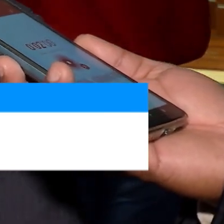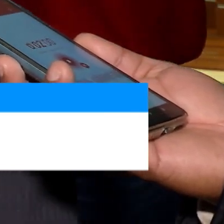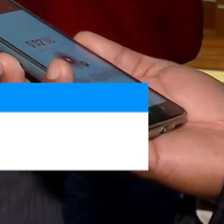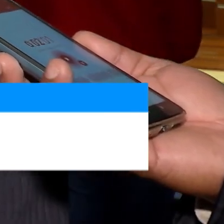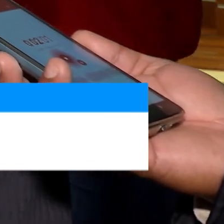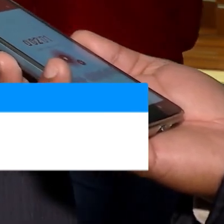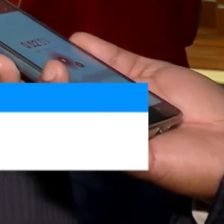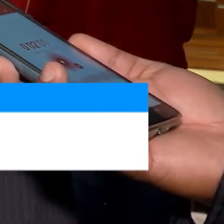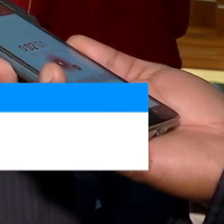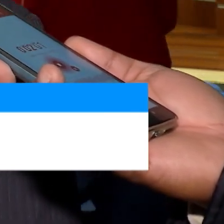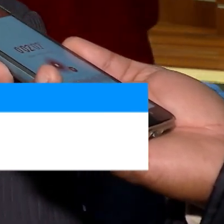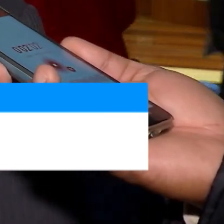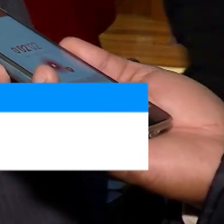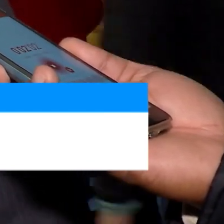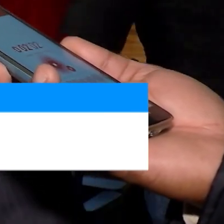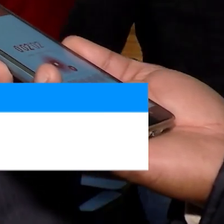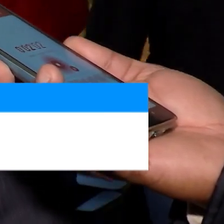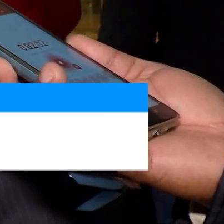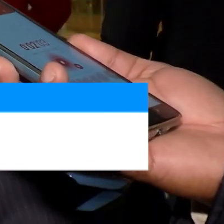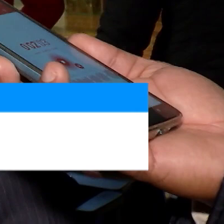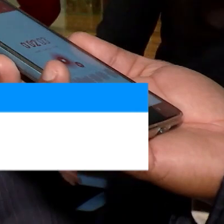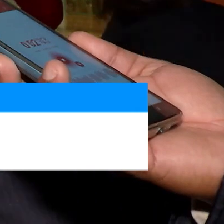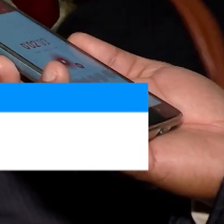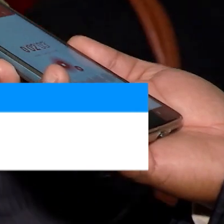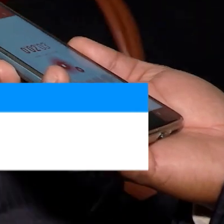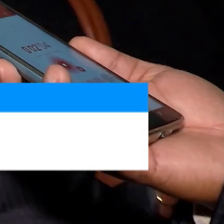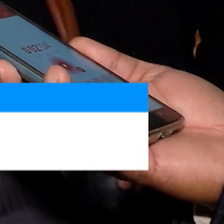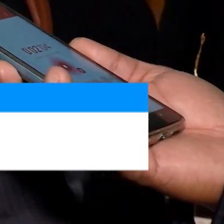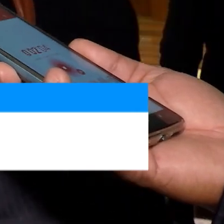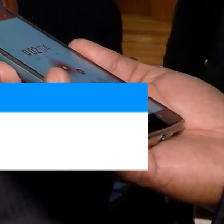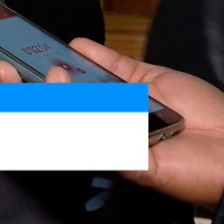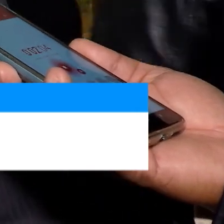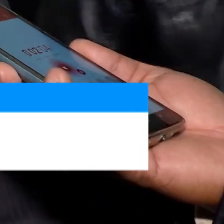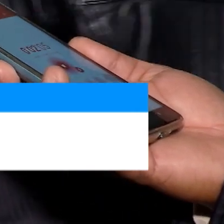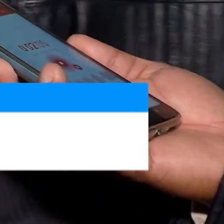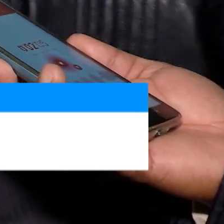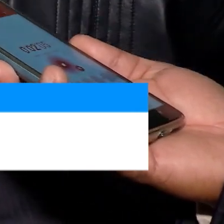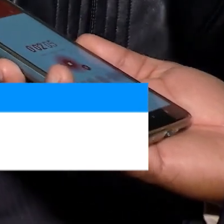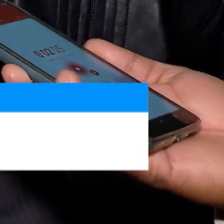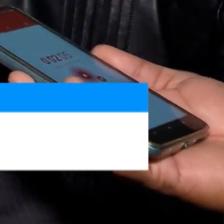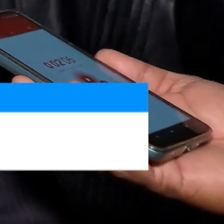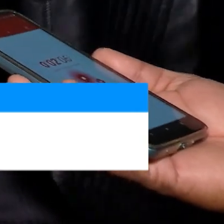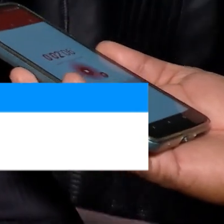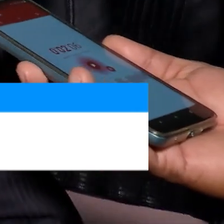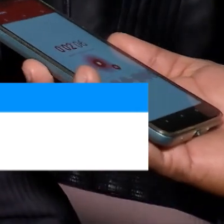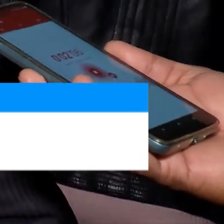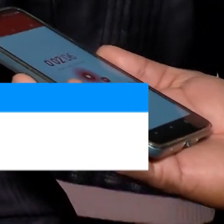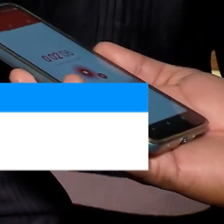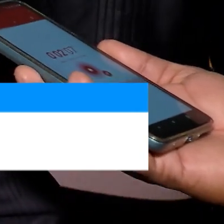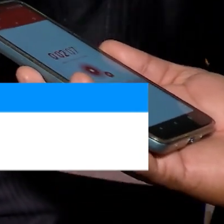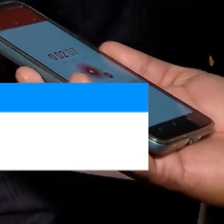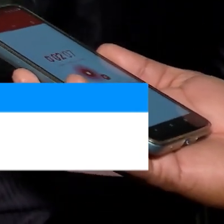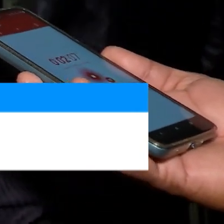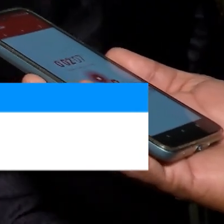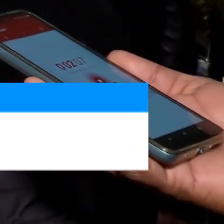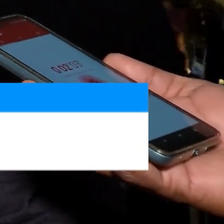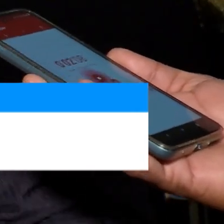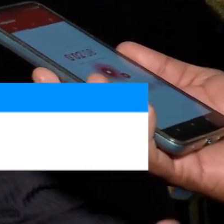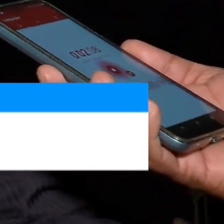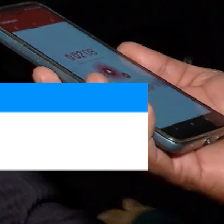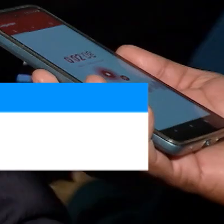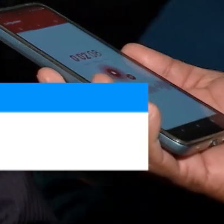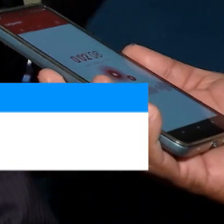horário, em salas diferentes. Então, às vezes um dos participantes queria assistir